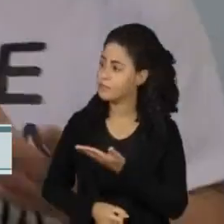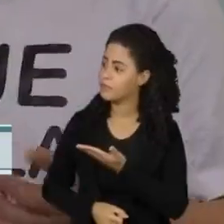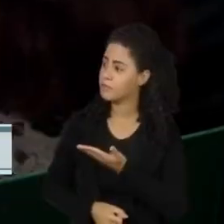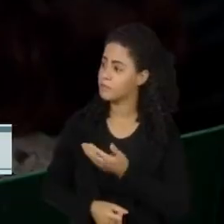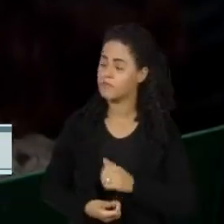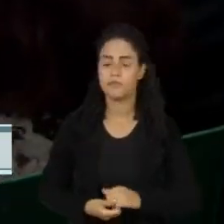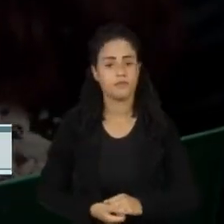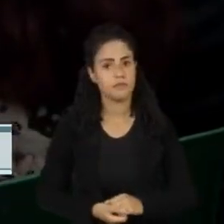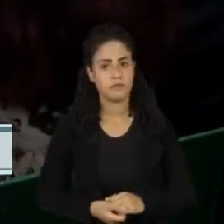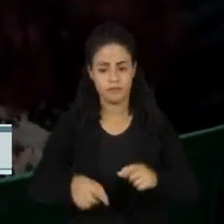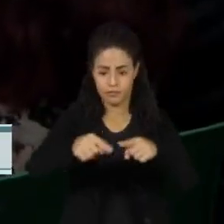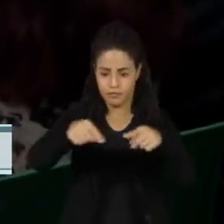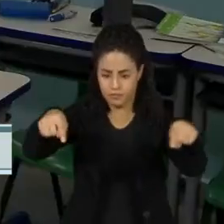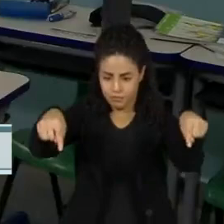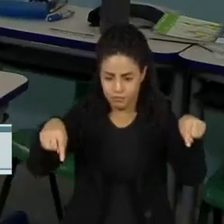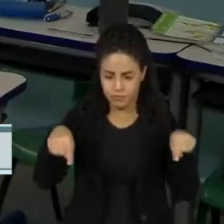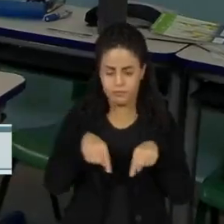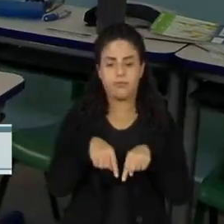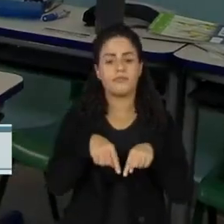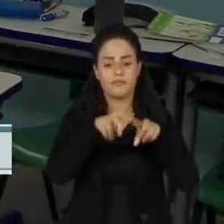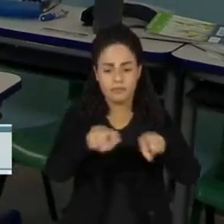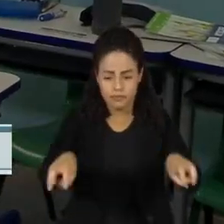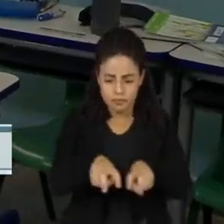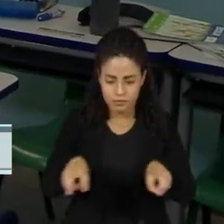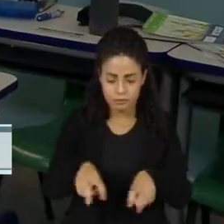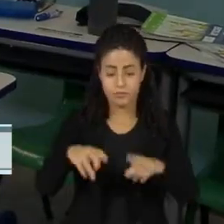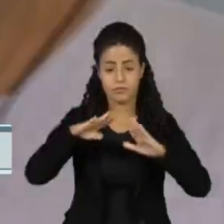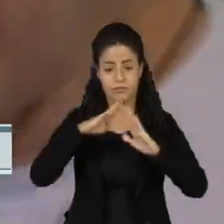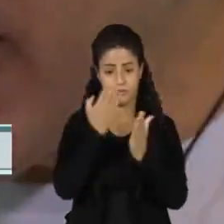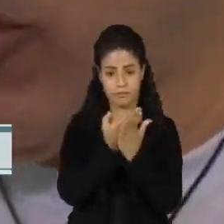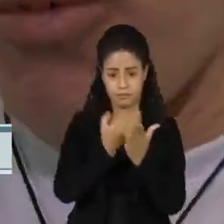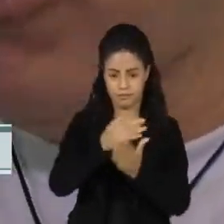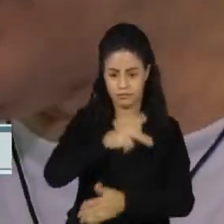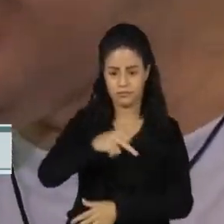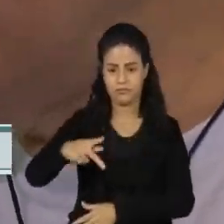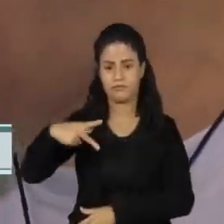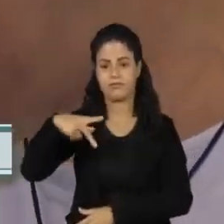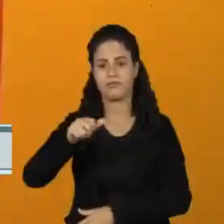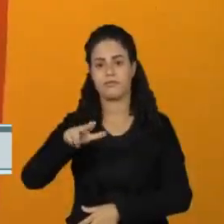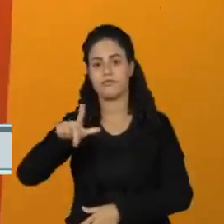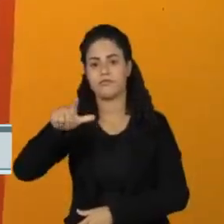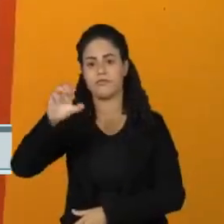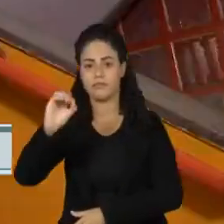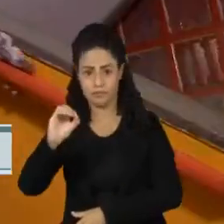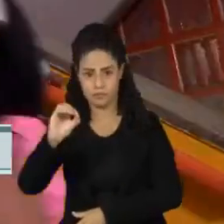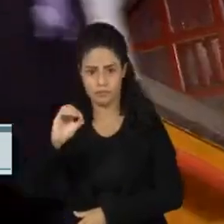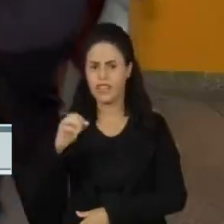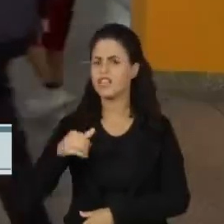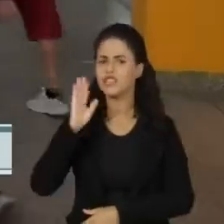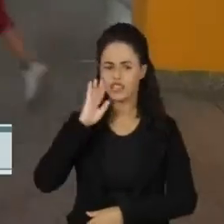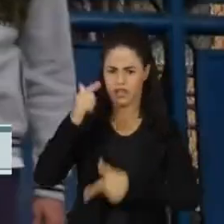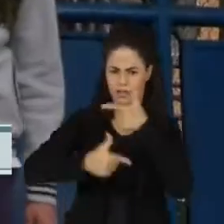O sagrado espaço da sala de aula é muito bem usado pelo professor Paulo há 34 anos.